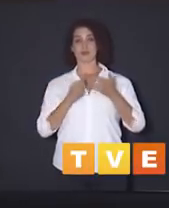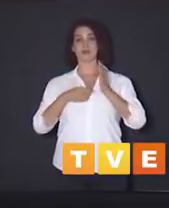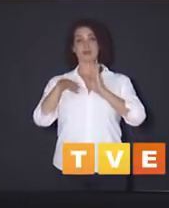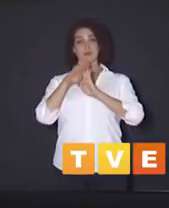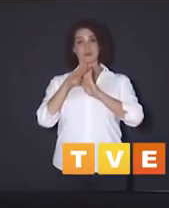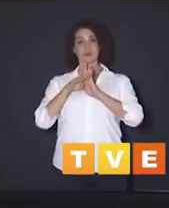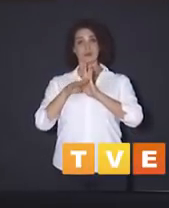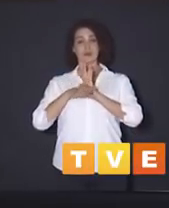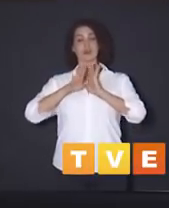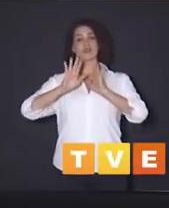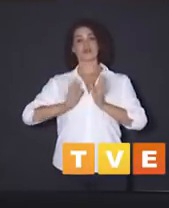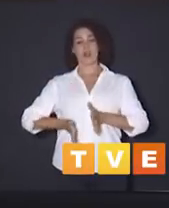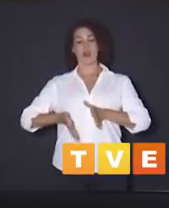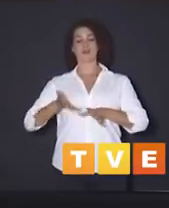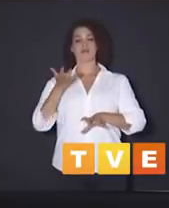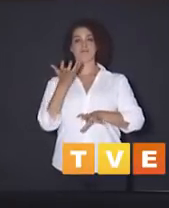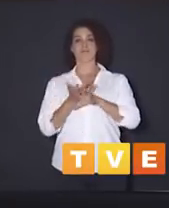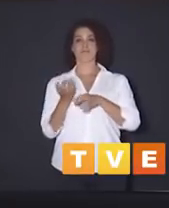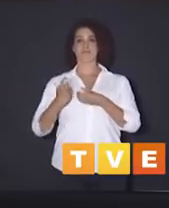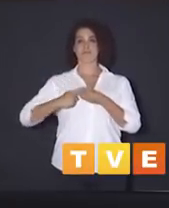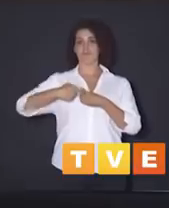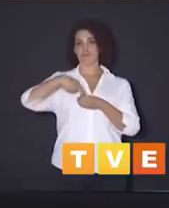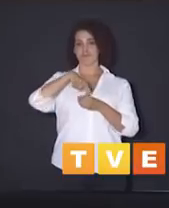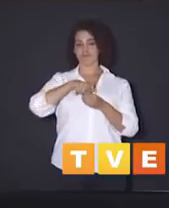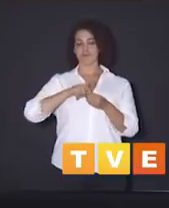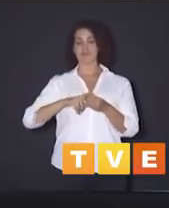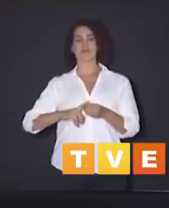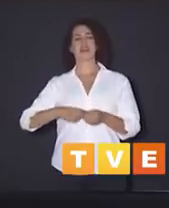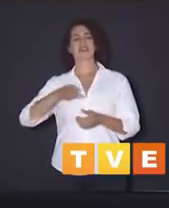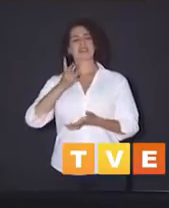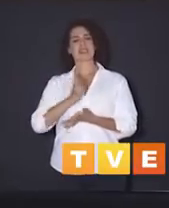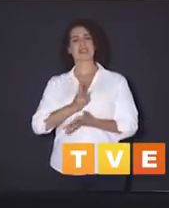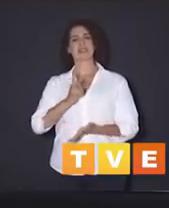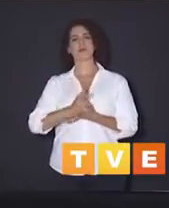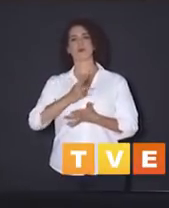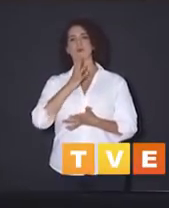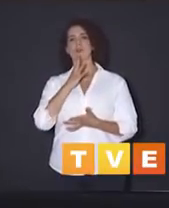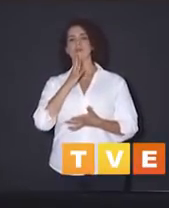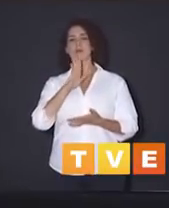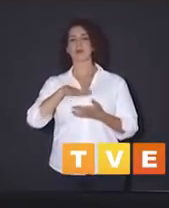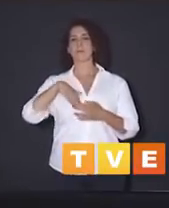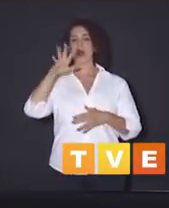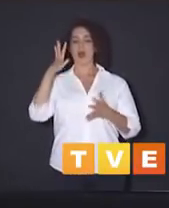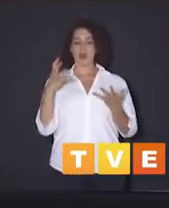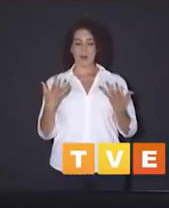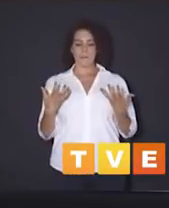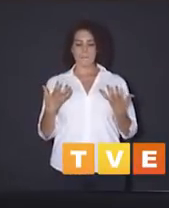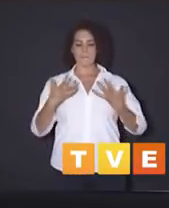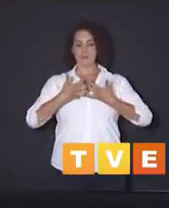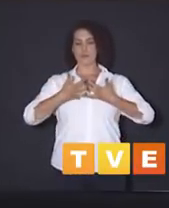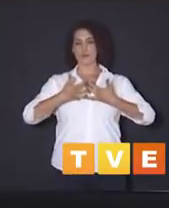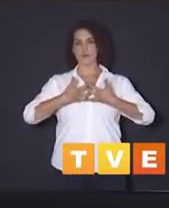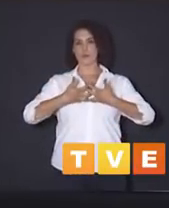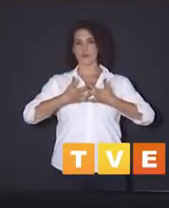na área interdisciplinar cada vez mais o conhecimento é inter intersetorialidade